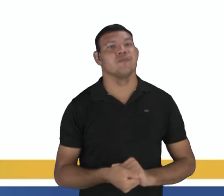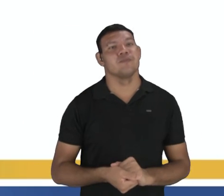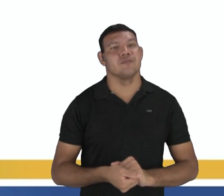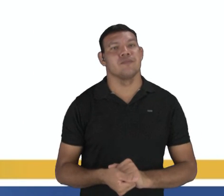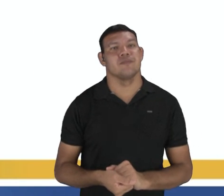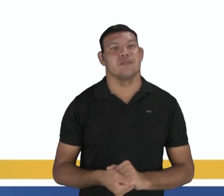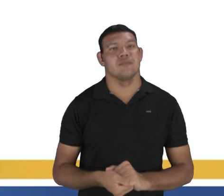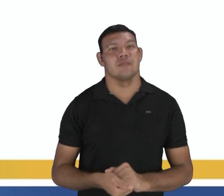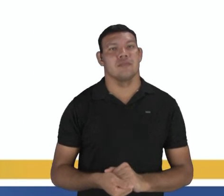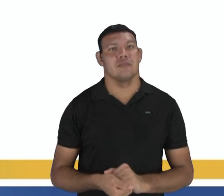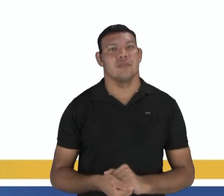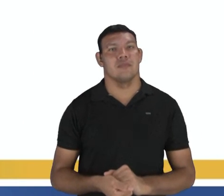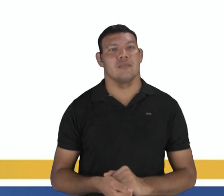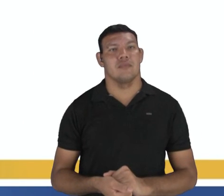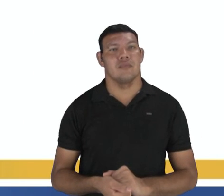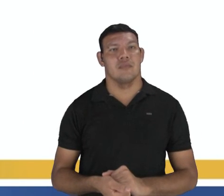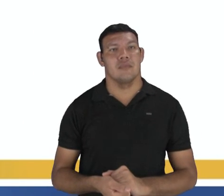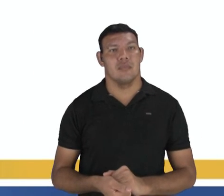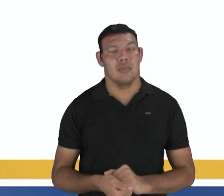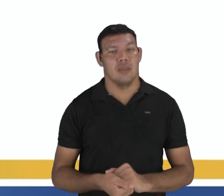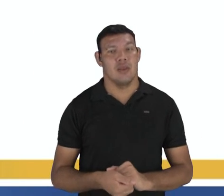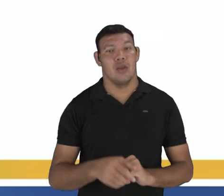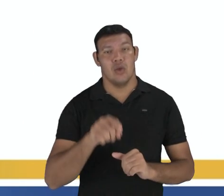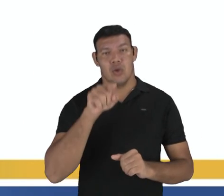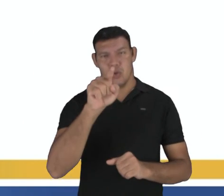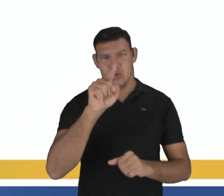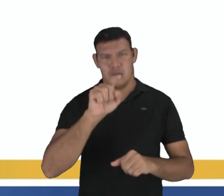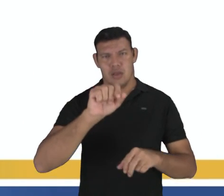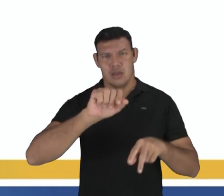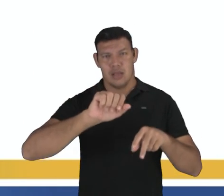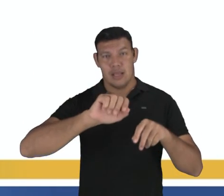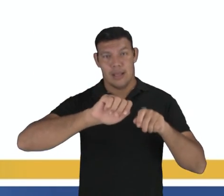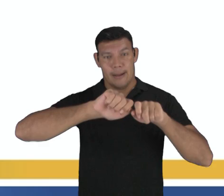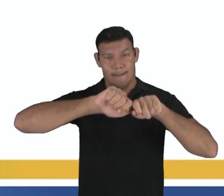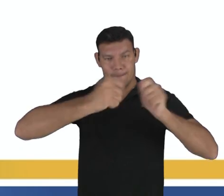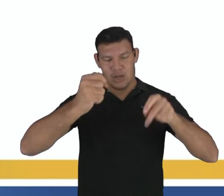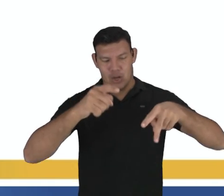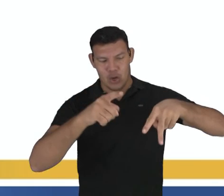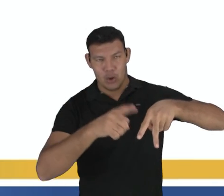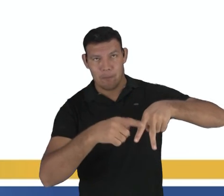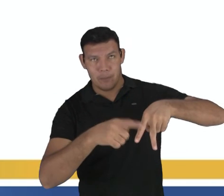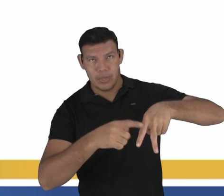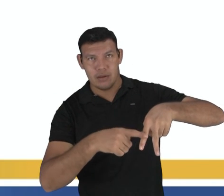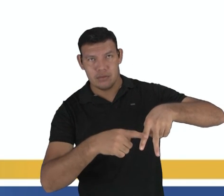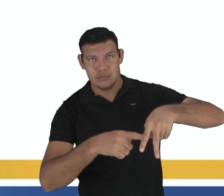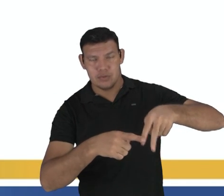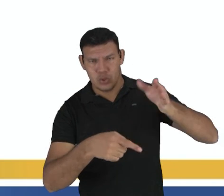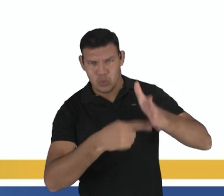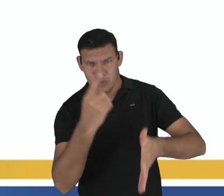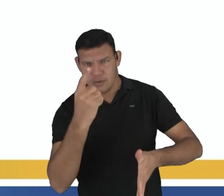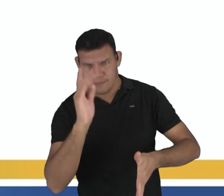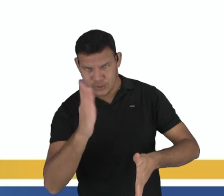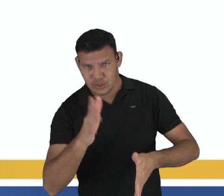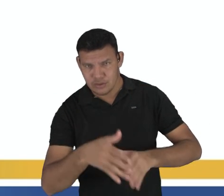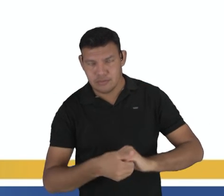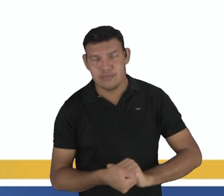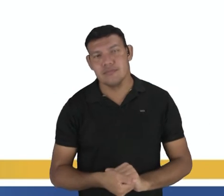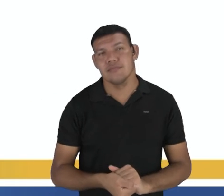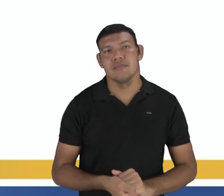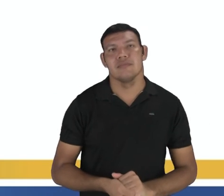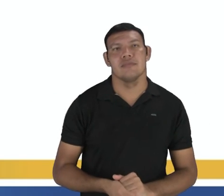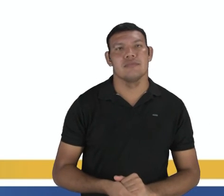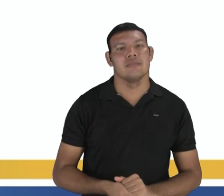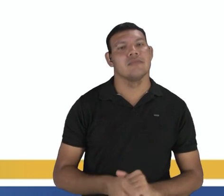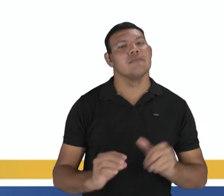ever broken a leg? Você já quebrou a perna alguma vez? Então, gente, para perguntar se alguém já fez algo,